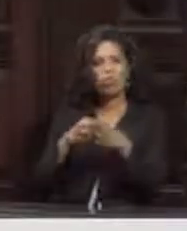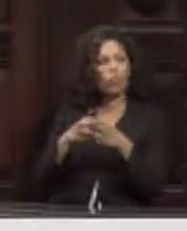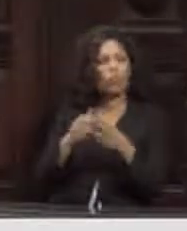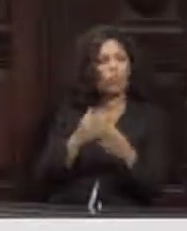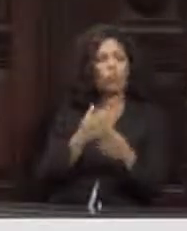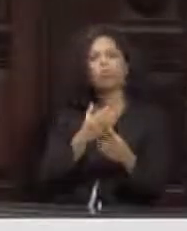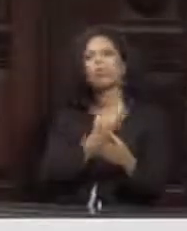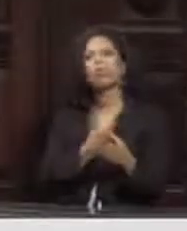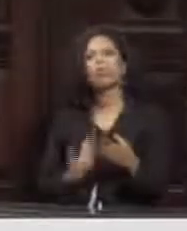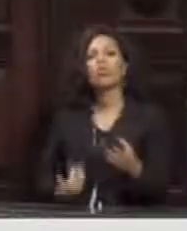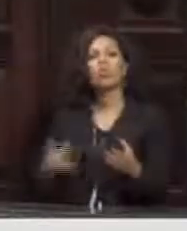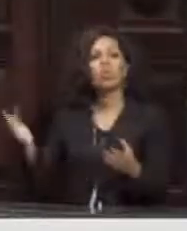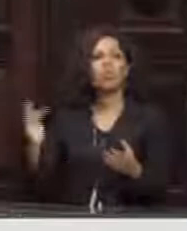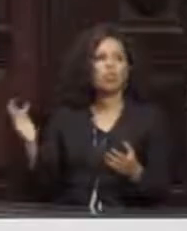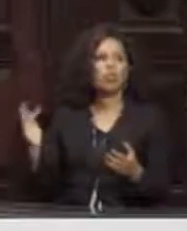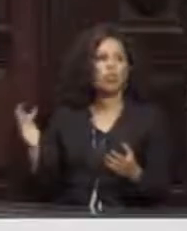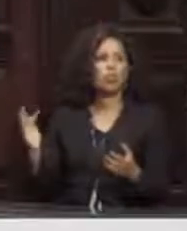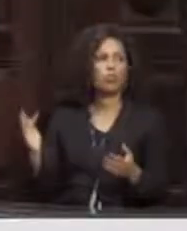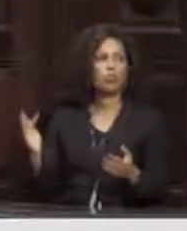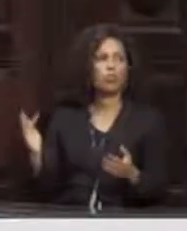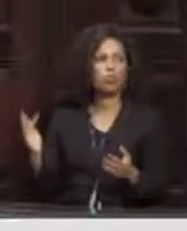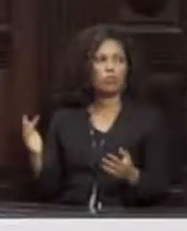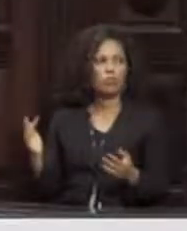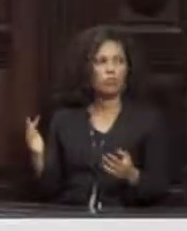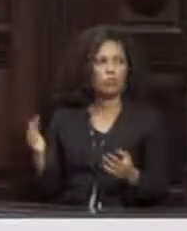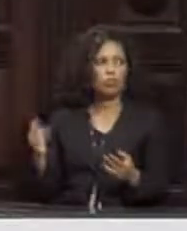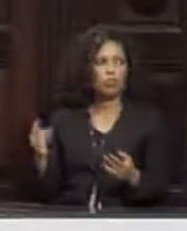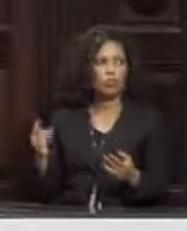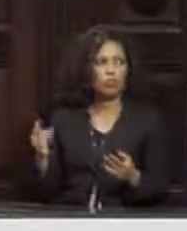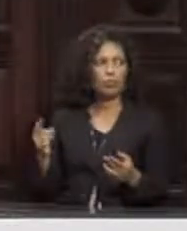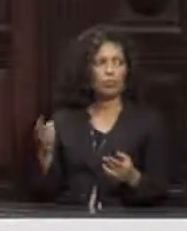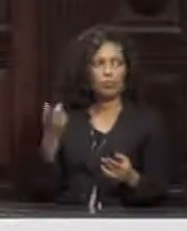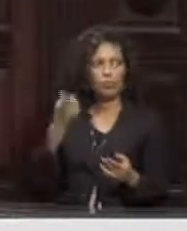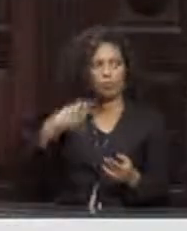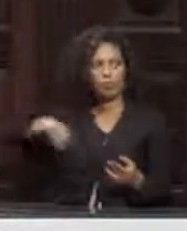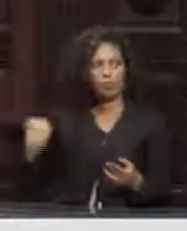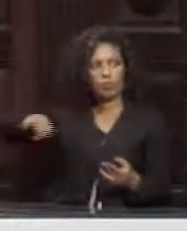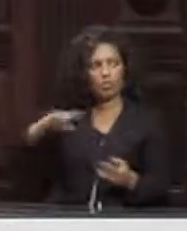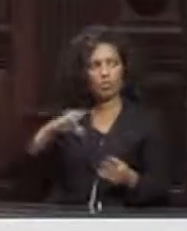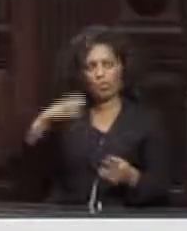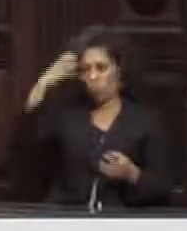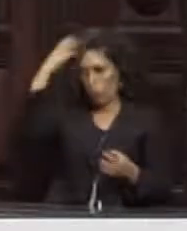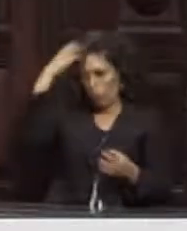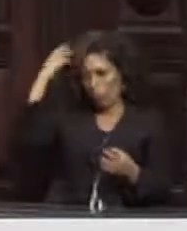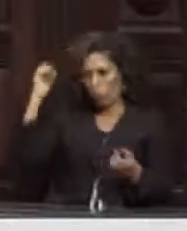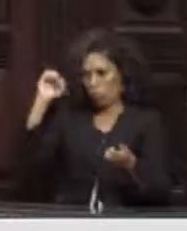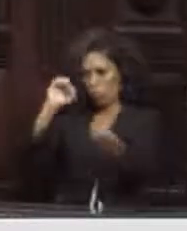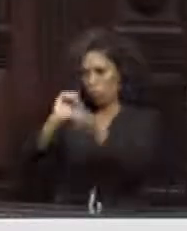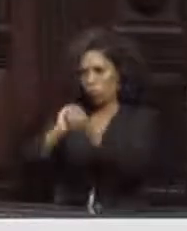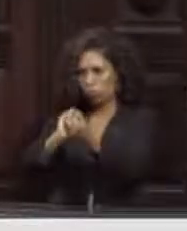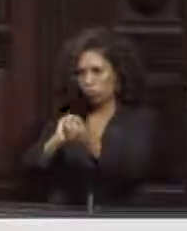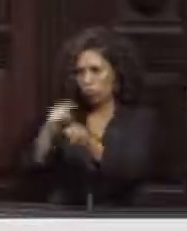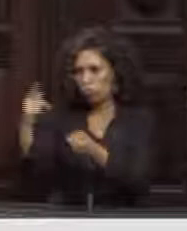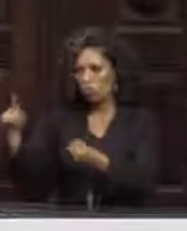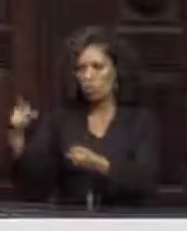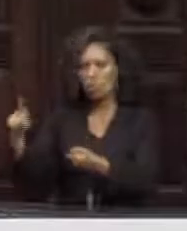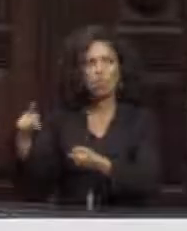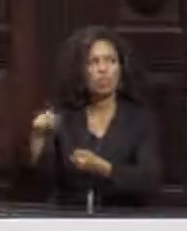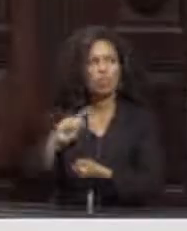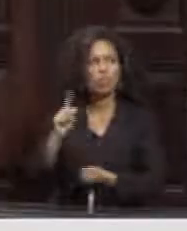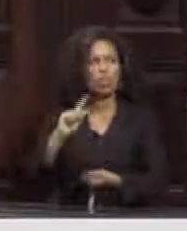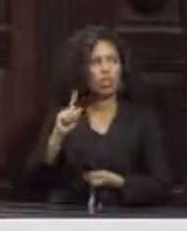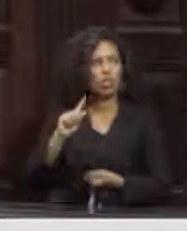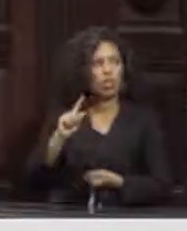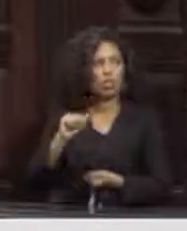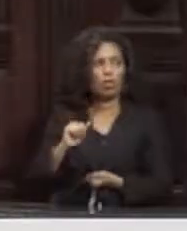E aí que poderá ser ocupado, obviamente, por alguém que seja